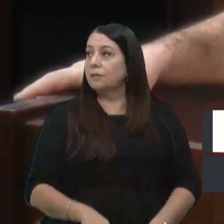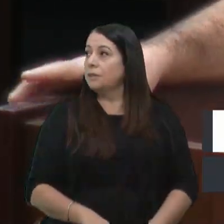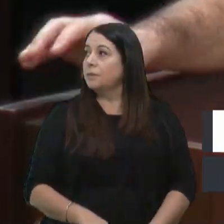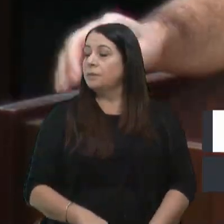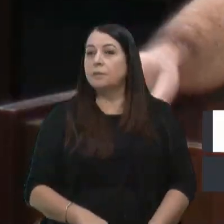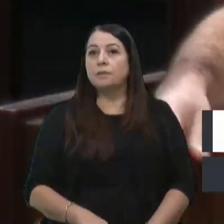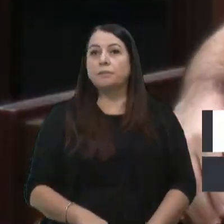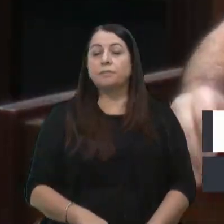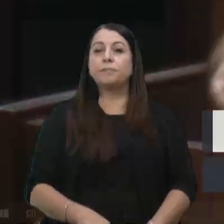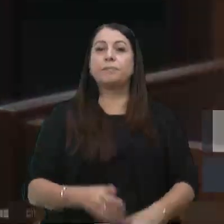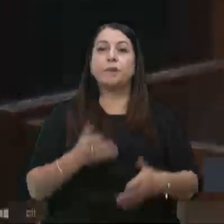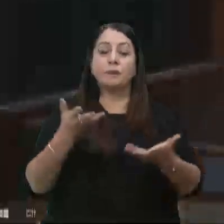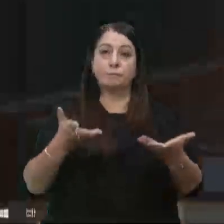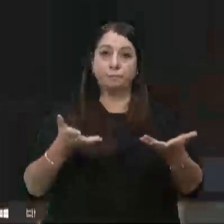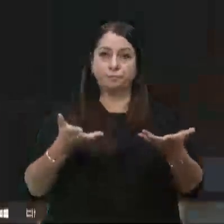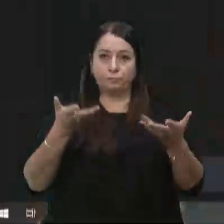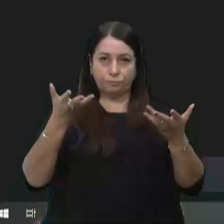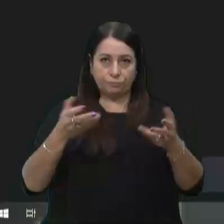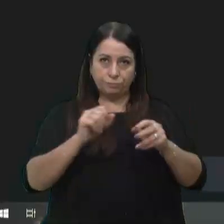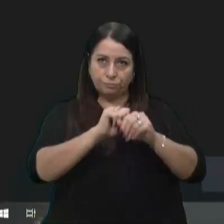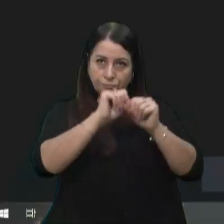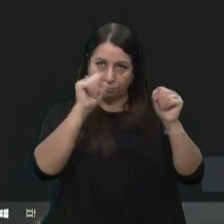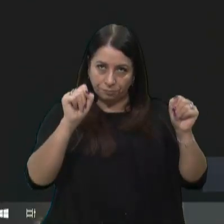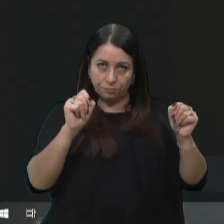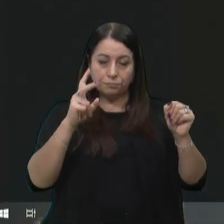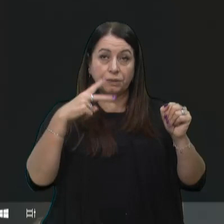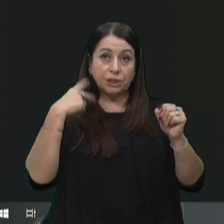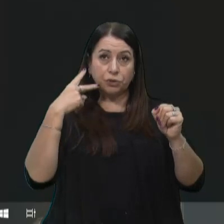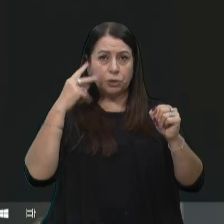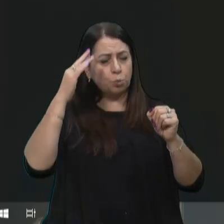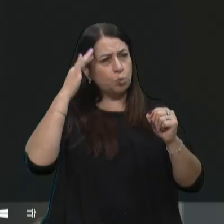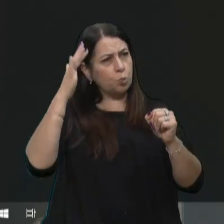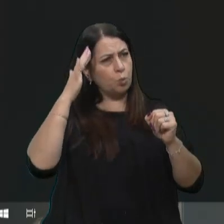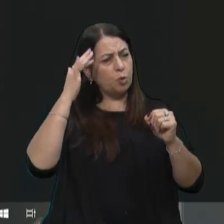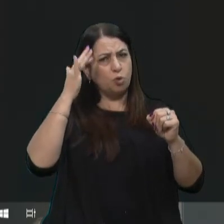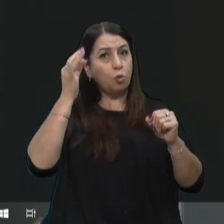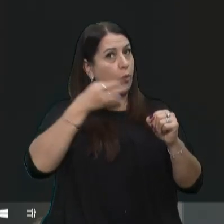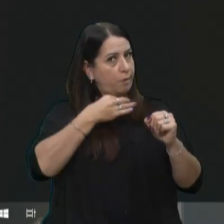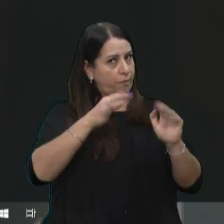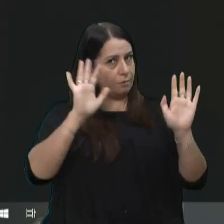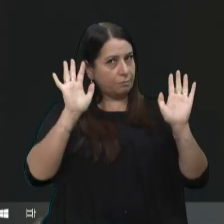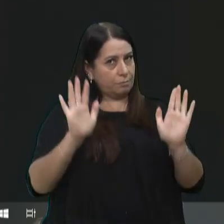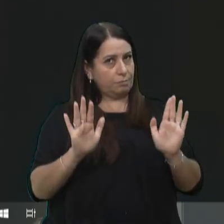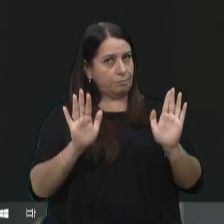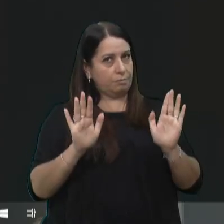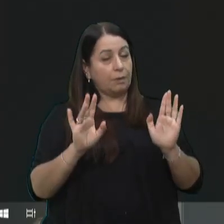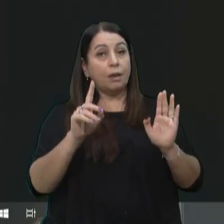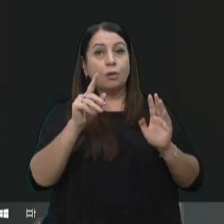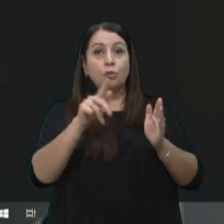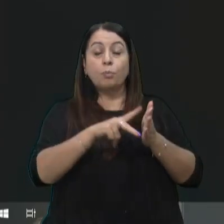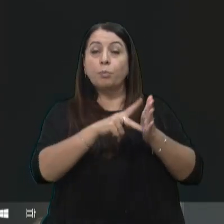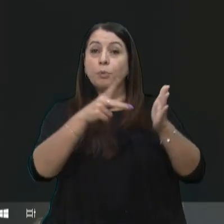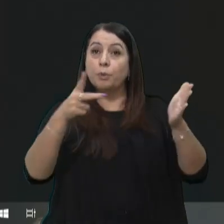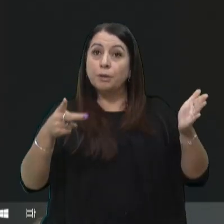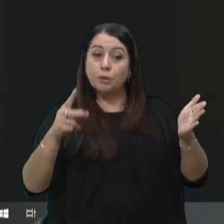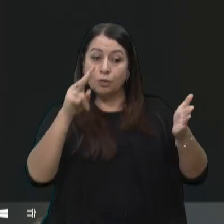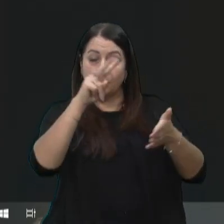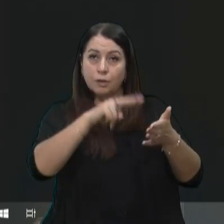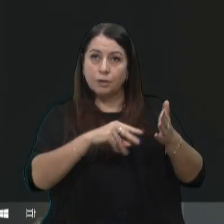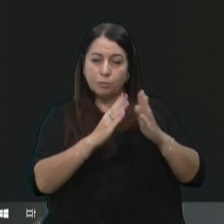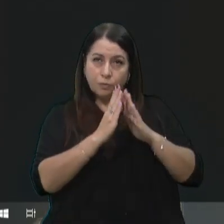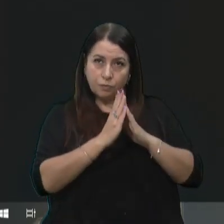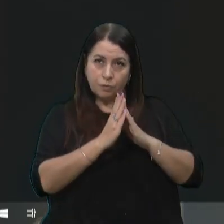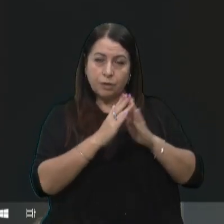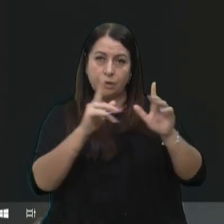agora hoje de manhã então Vereador teve um sonho eu tive um pesadelo o site de jornal pioneiro enquanto eu tiver lendo por favor